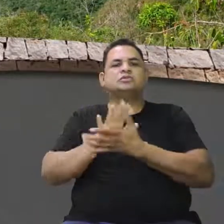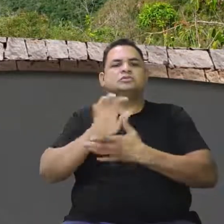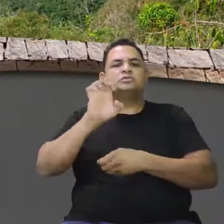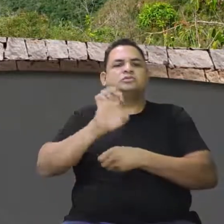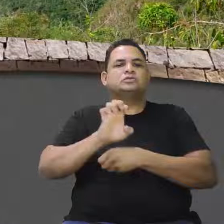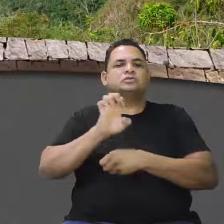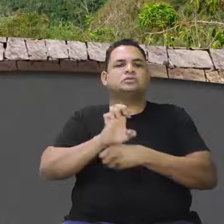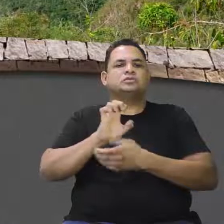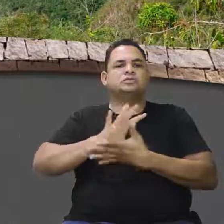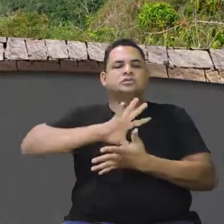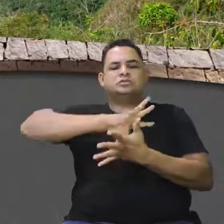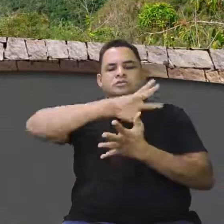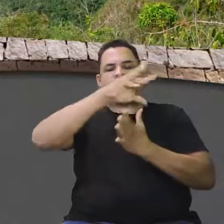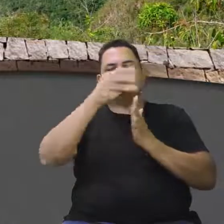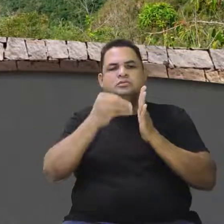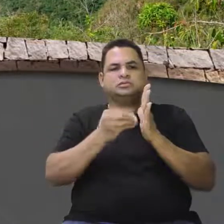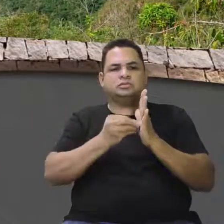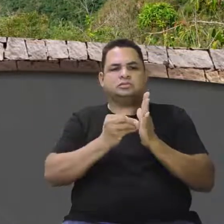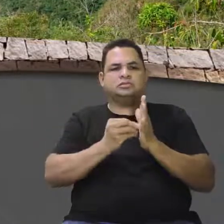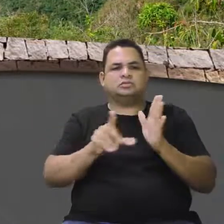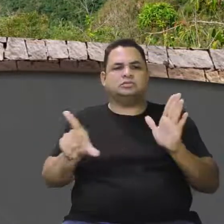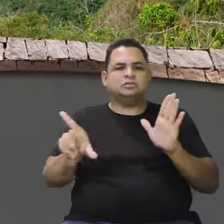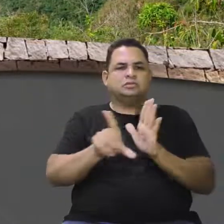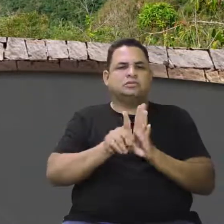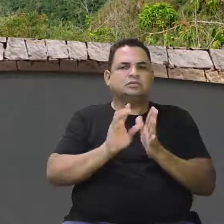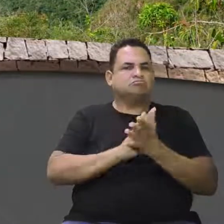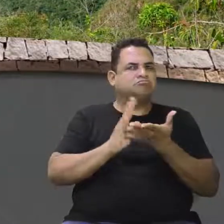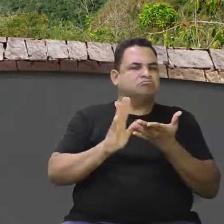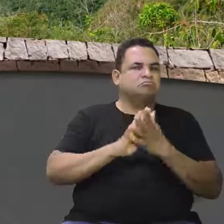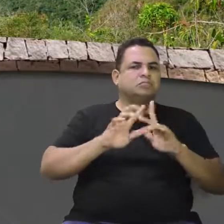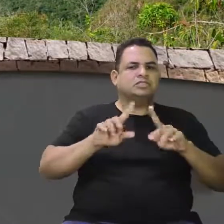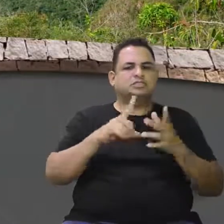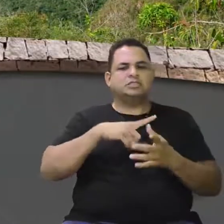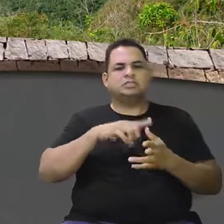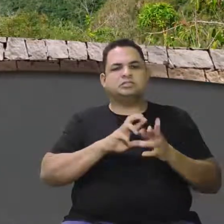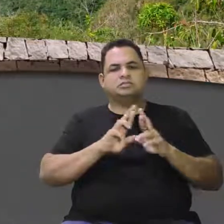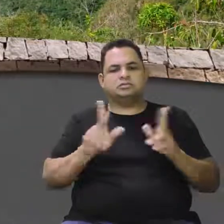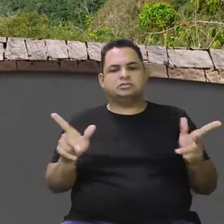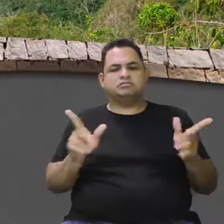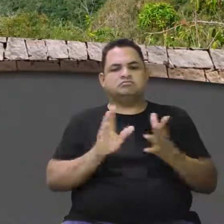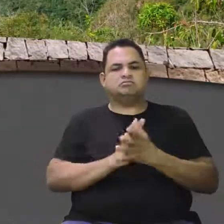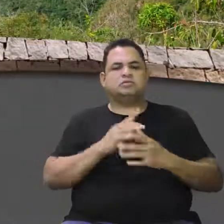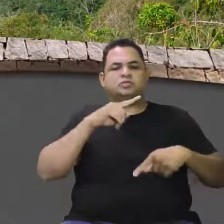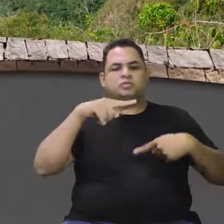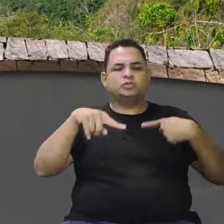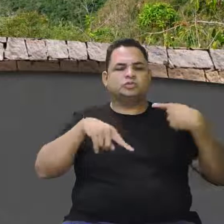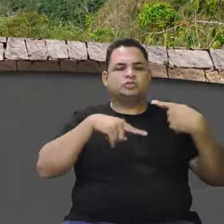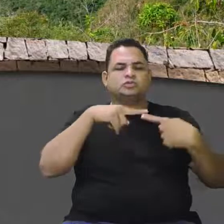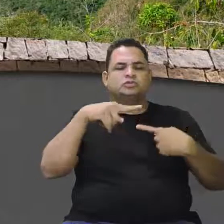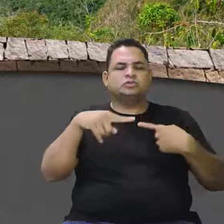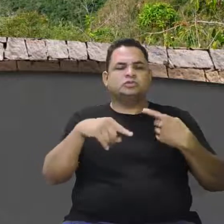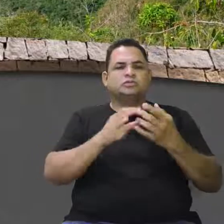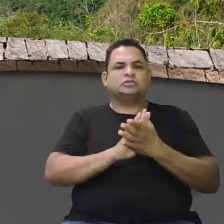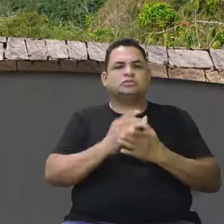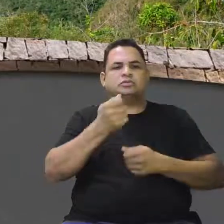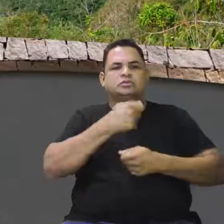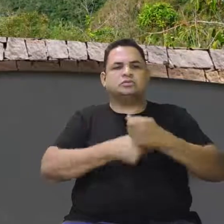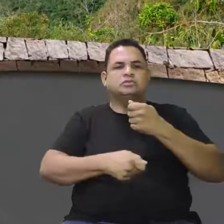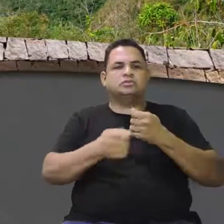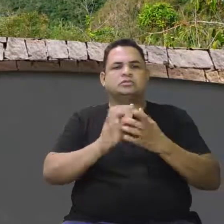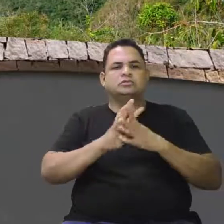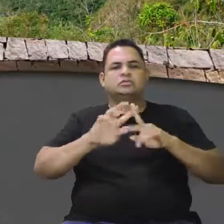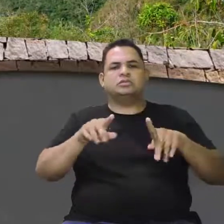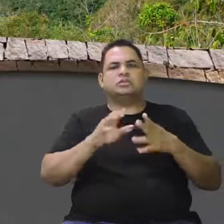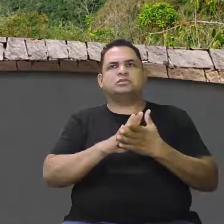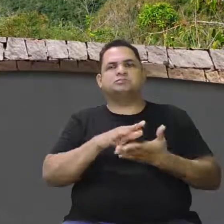Amazônia Legal. É lógico que cada um acaba sendo diferenciado aí por conta dos ciclos econômicos, mas, no geral, quando a gente fala